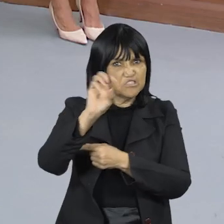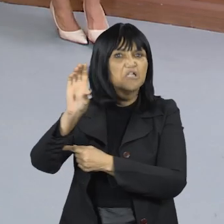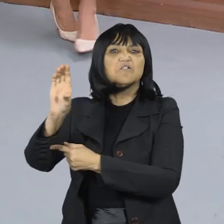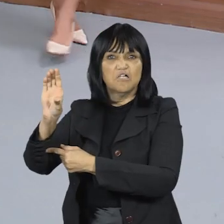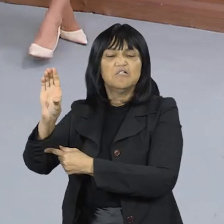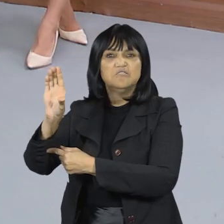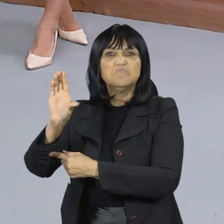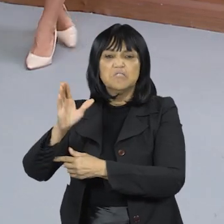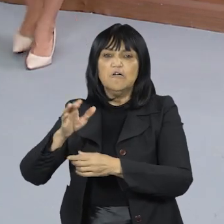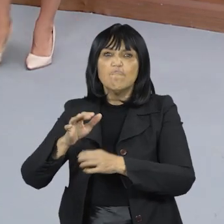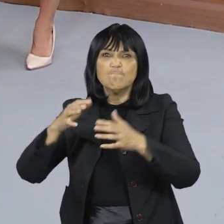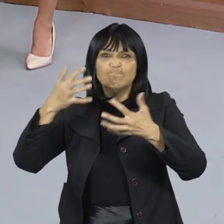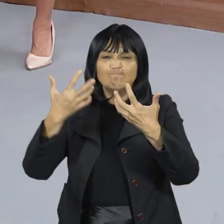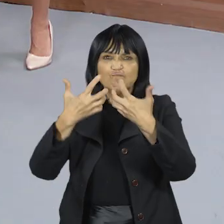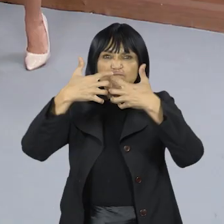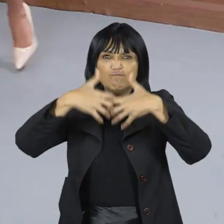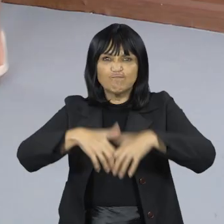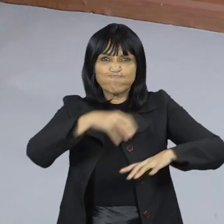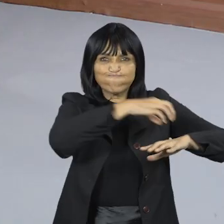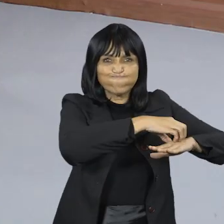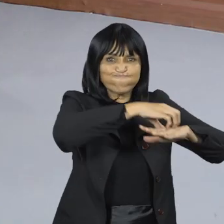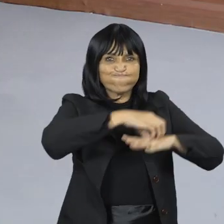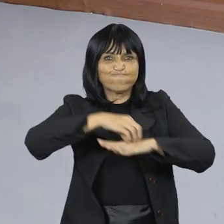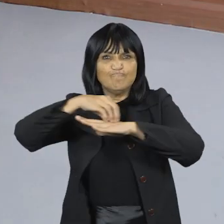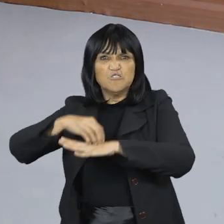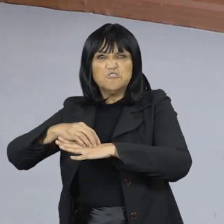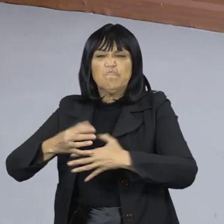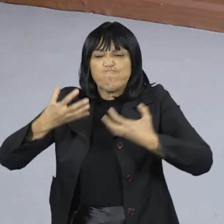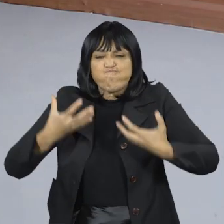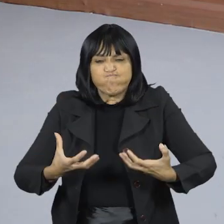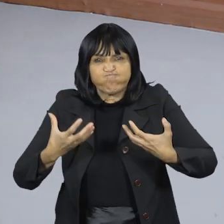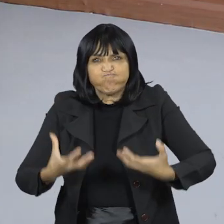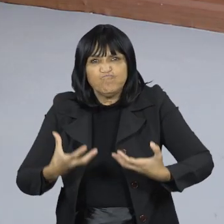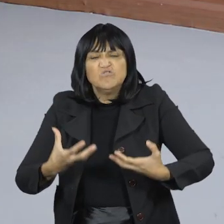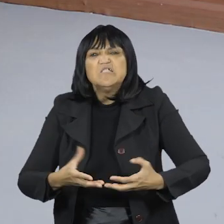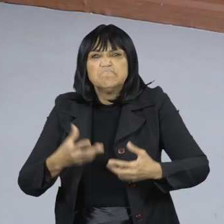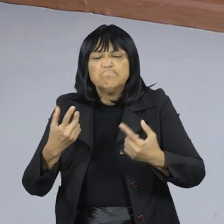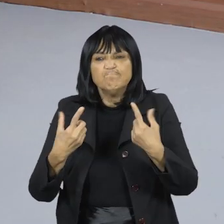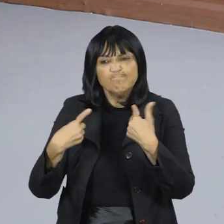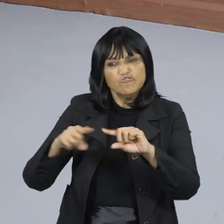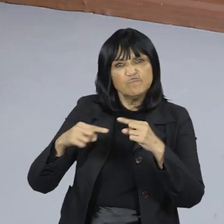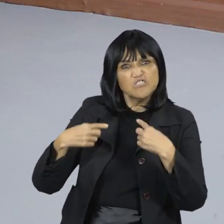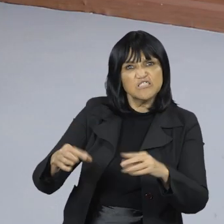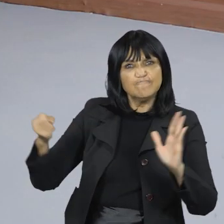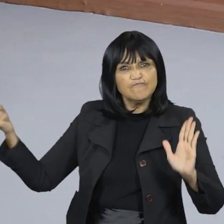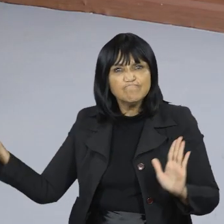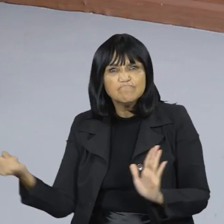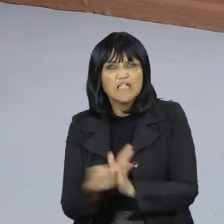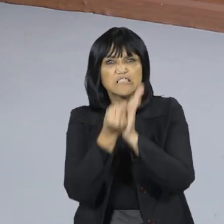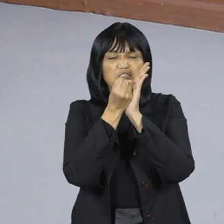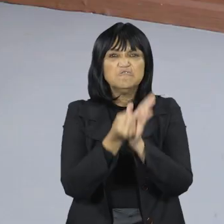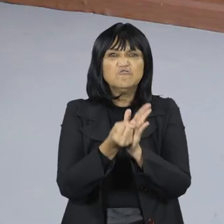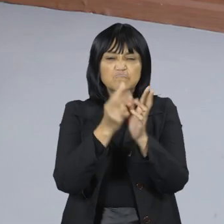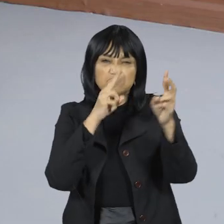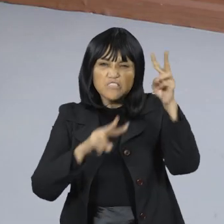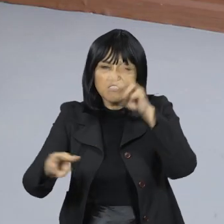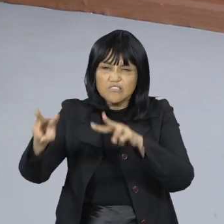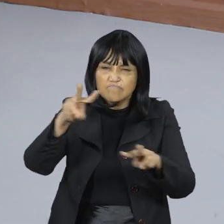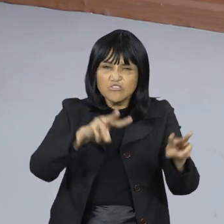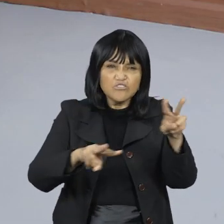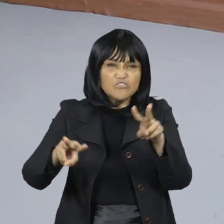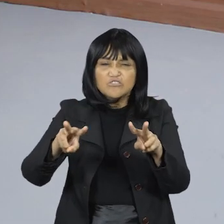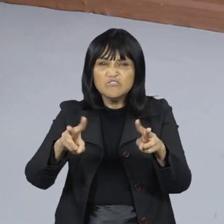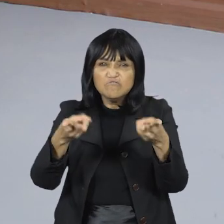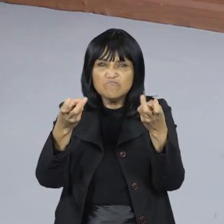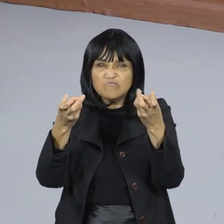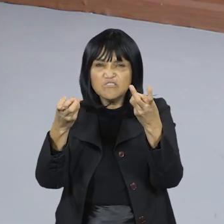estado. Mas o transporte de cargas acima do limite permitido tem provocado impactos cada vez mais visíveis nas